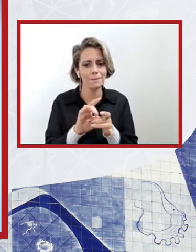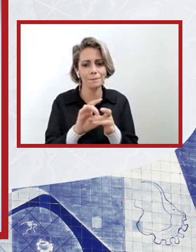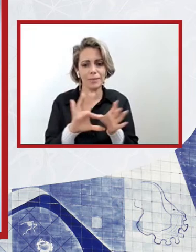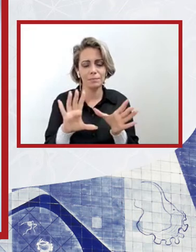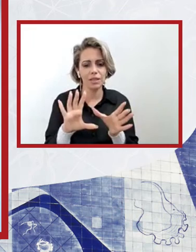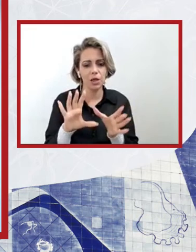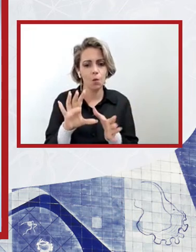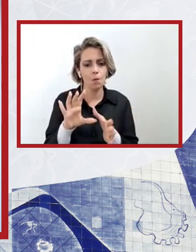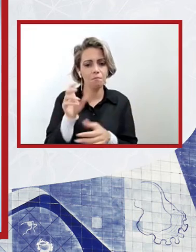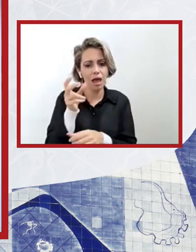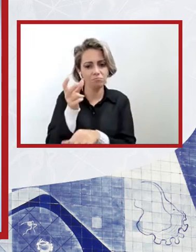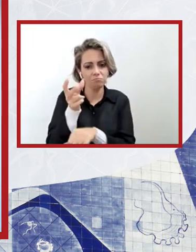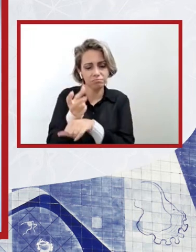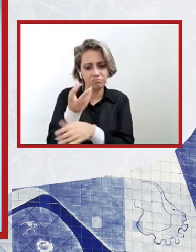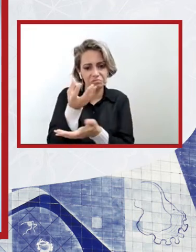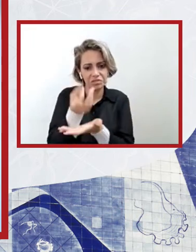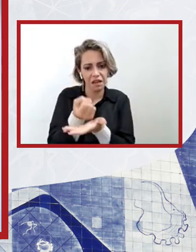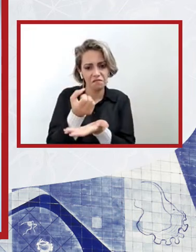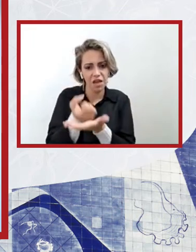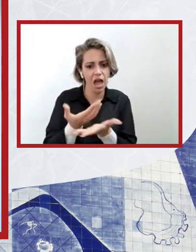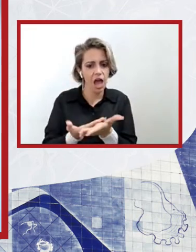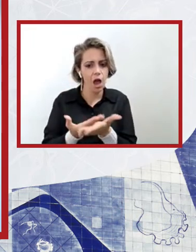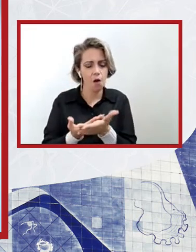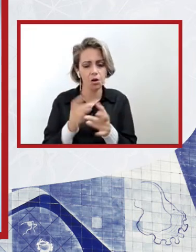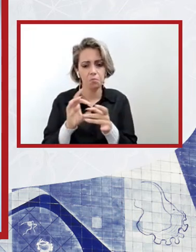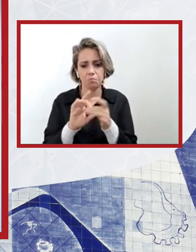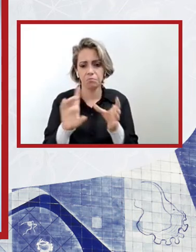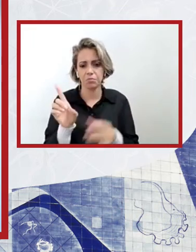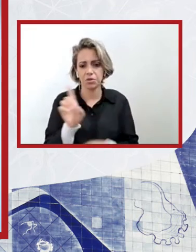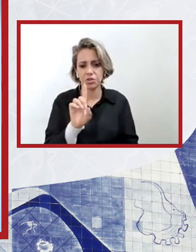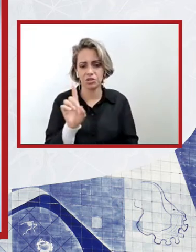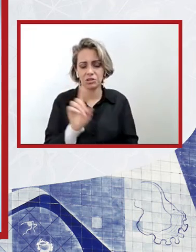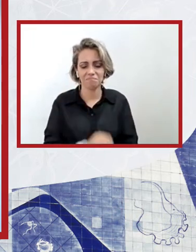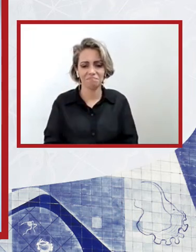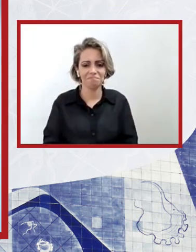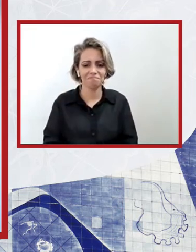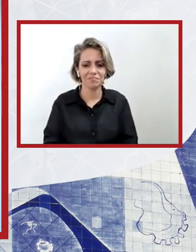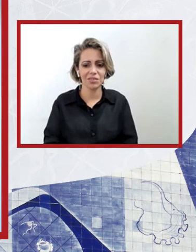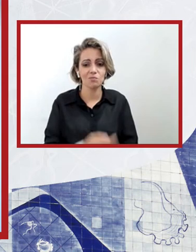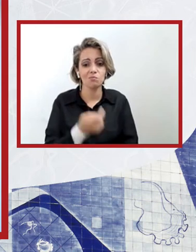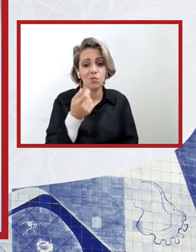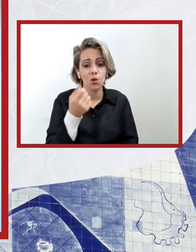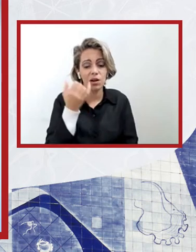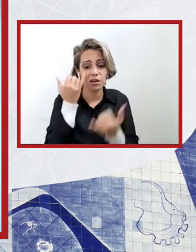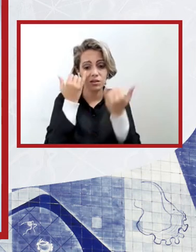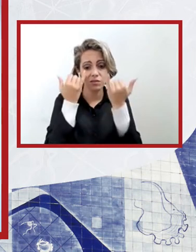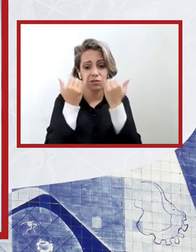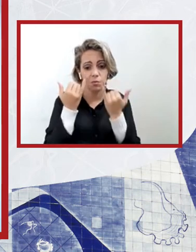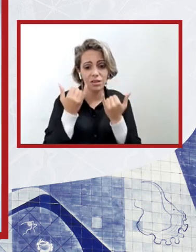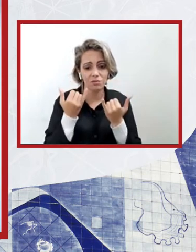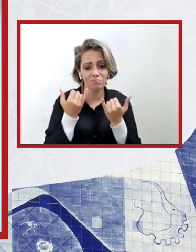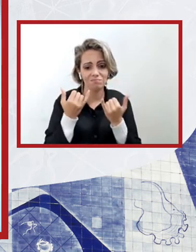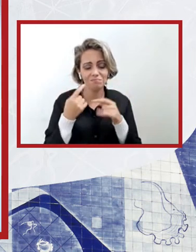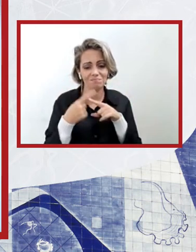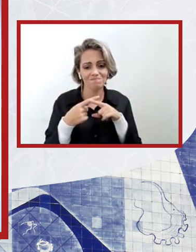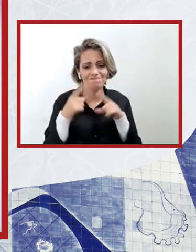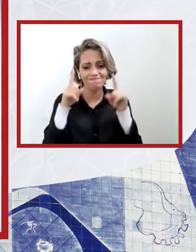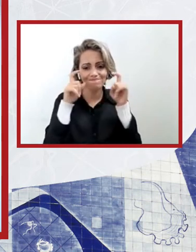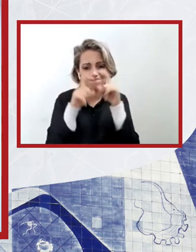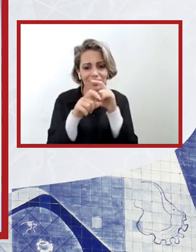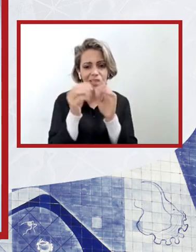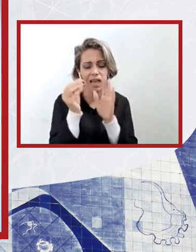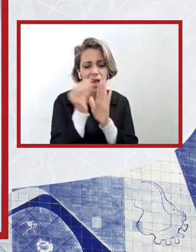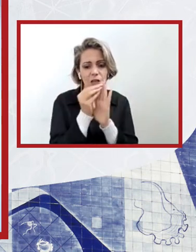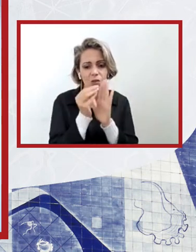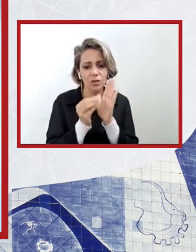gravar, ficava com pouca informação, né, porque tinha muita dificuldade de anotar o